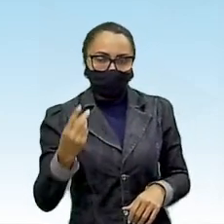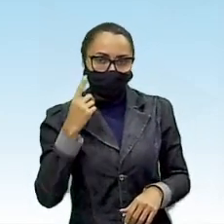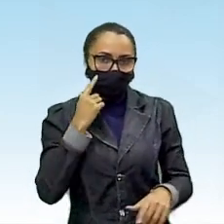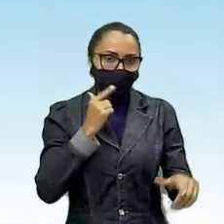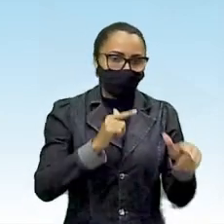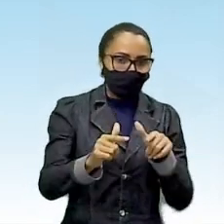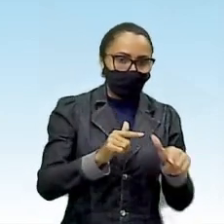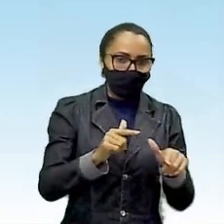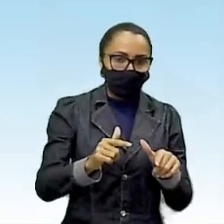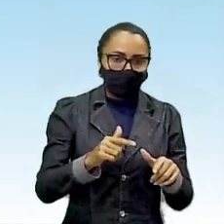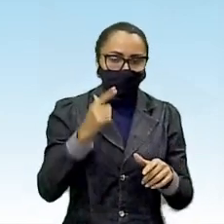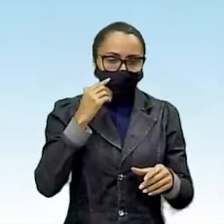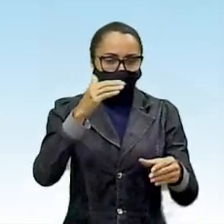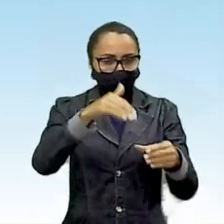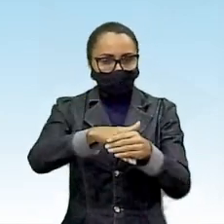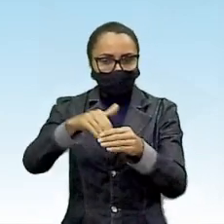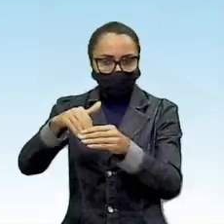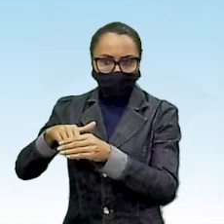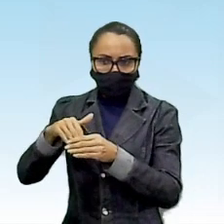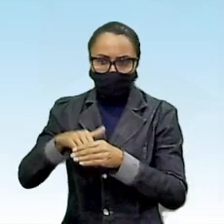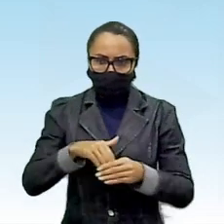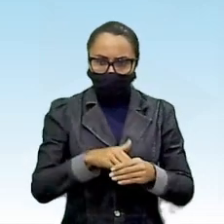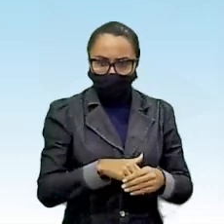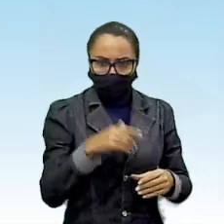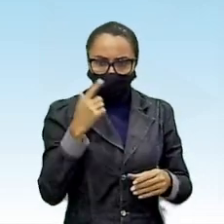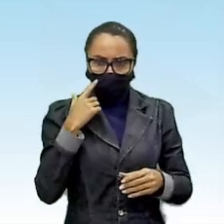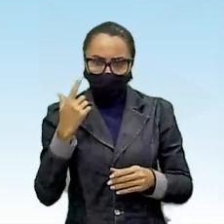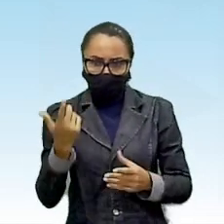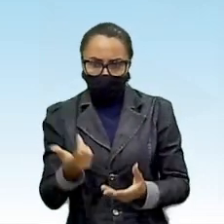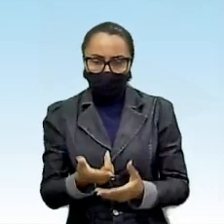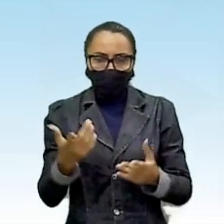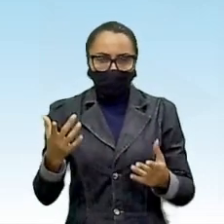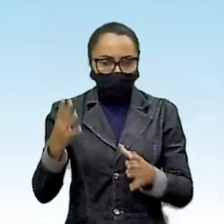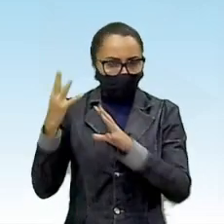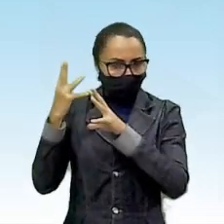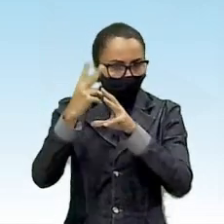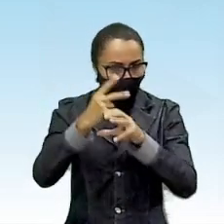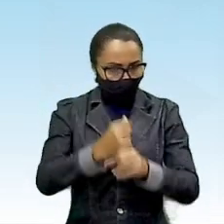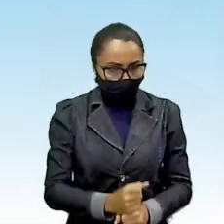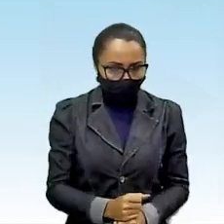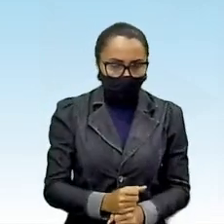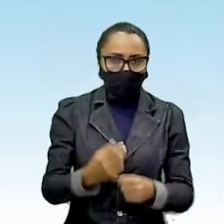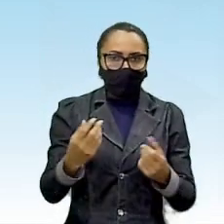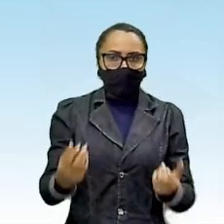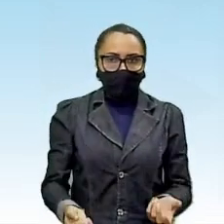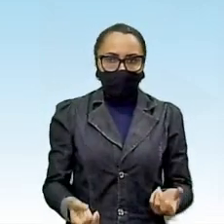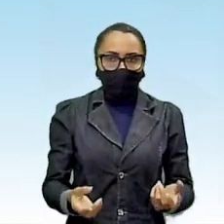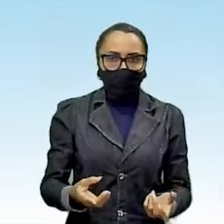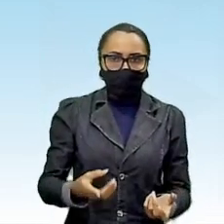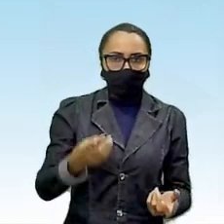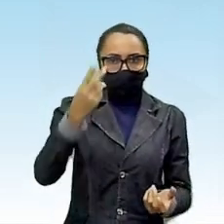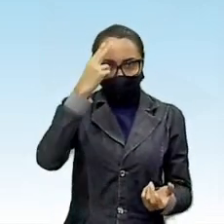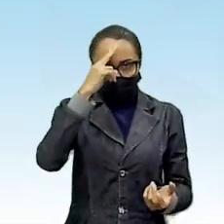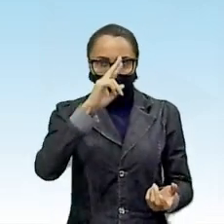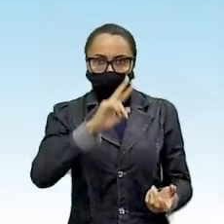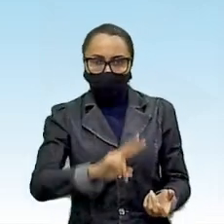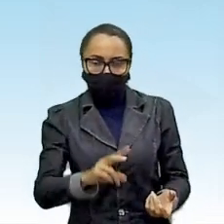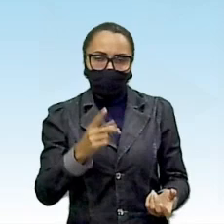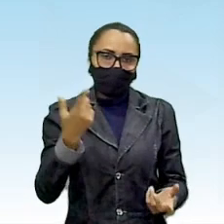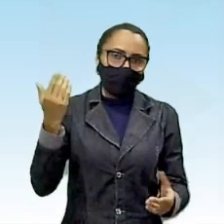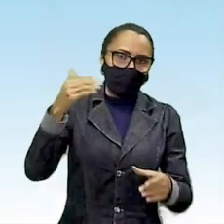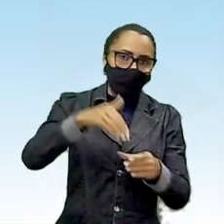votando, e aí se não tiver também, computa, né, a soma desses 2 dias de voto, e aí vai para o terceiro dia,